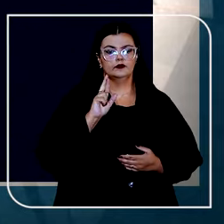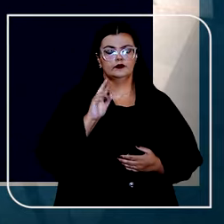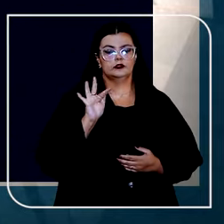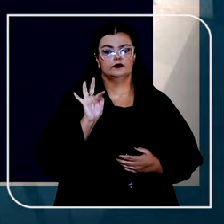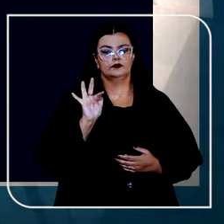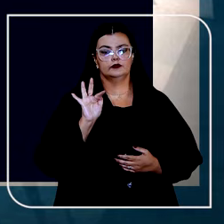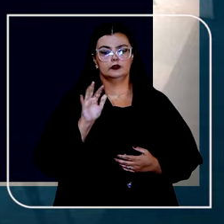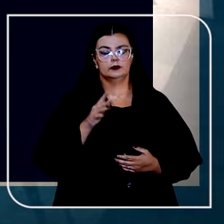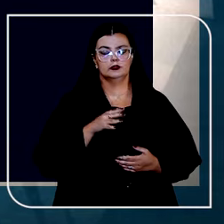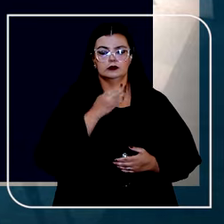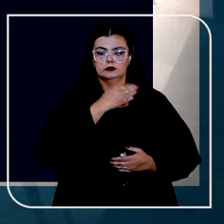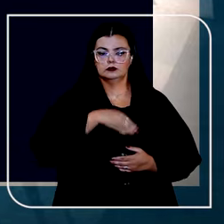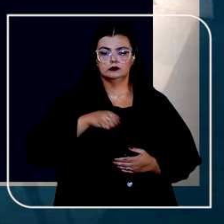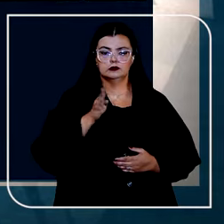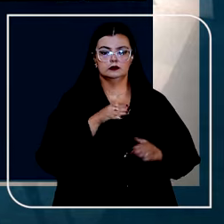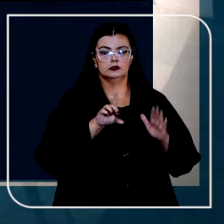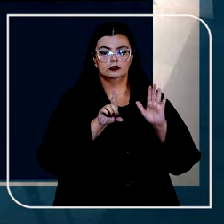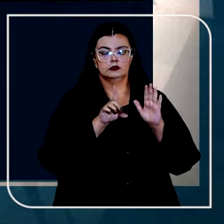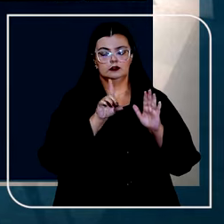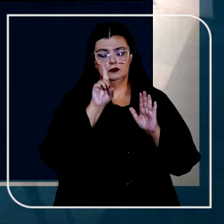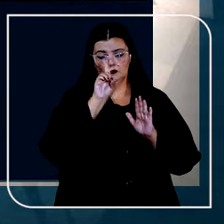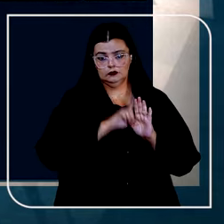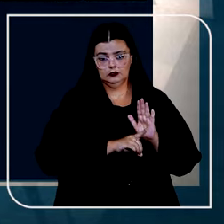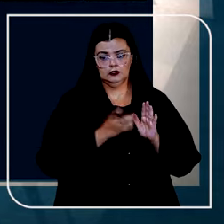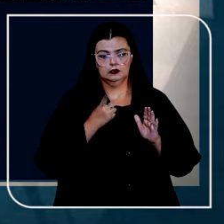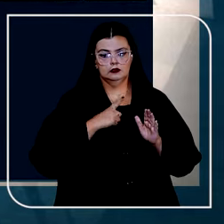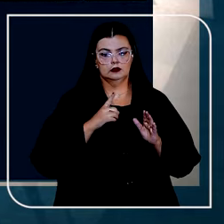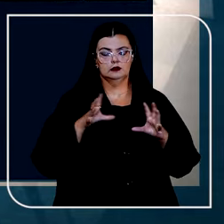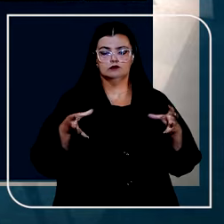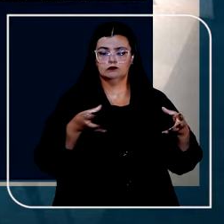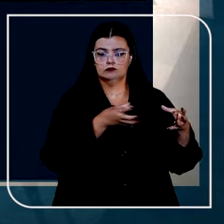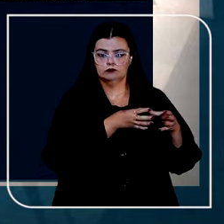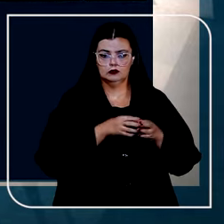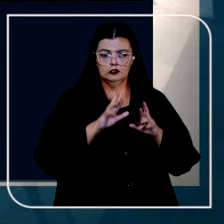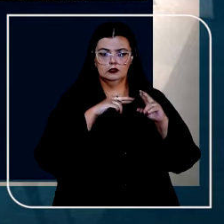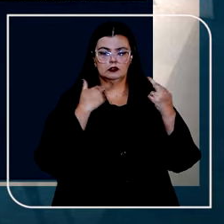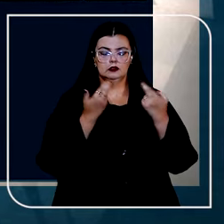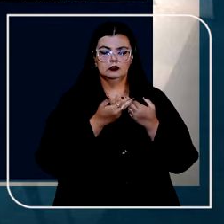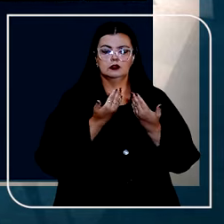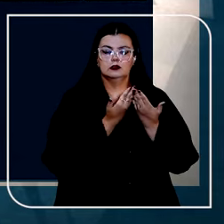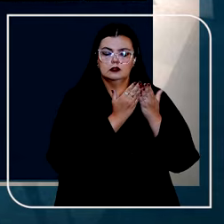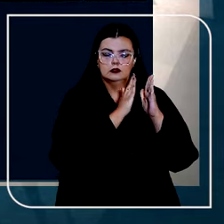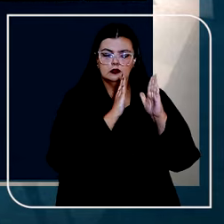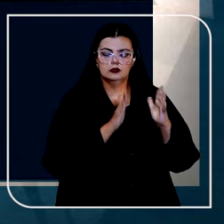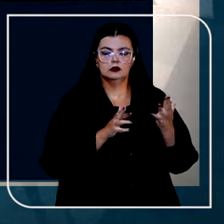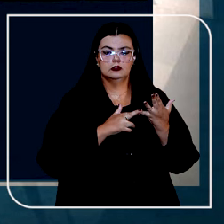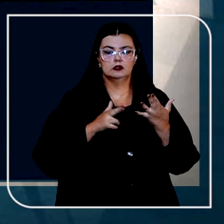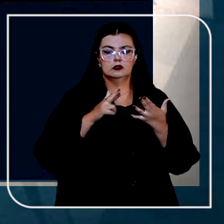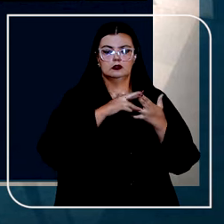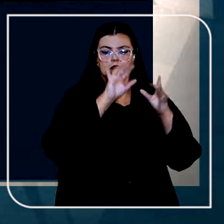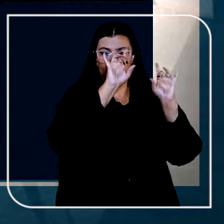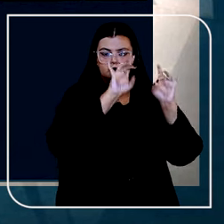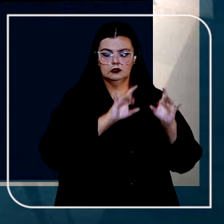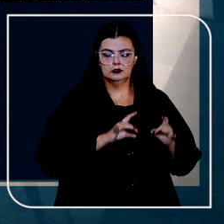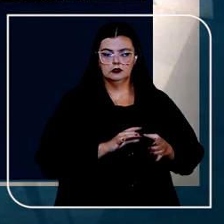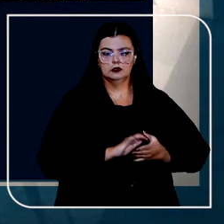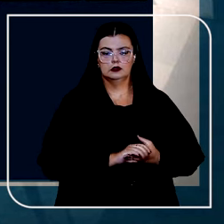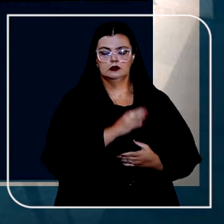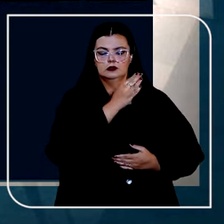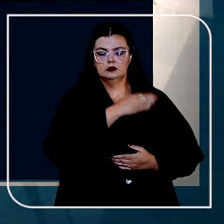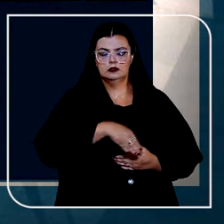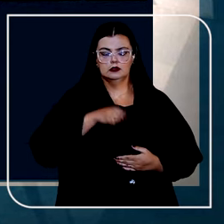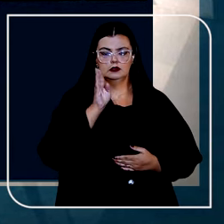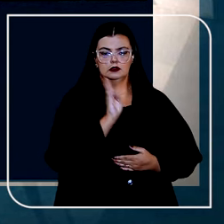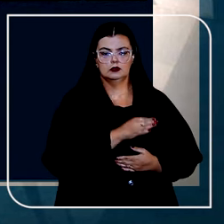o interesse violado por unanimidade a turma deu provimento ao recurso especial para extinguir o